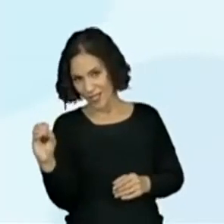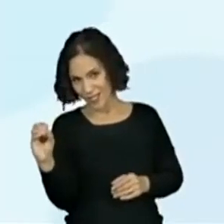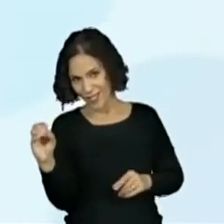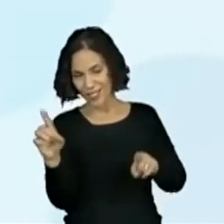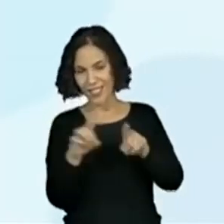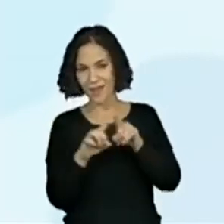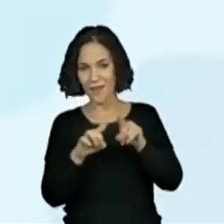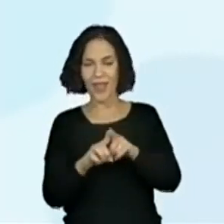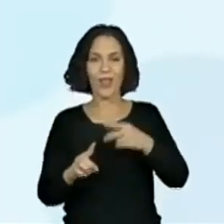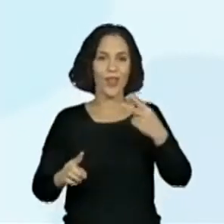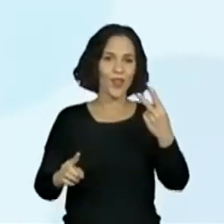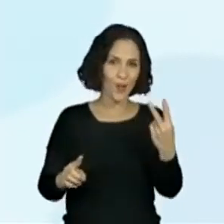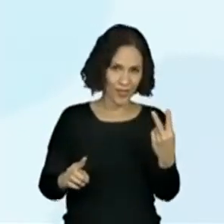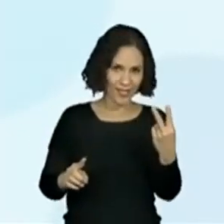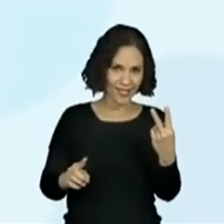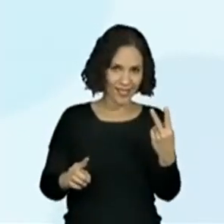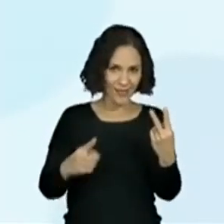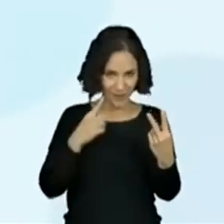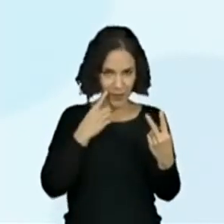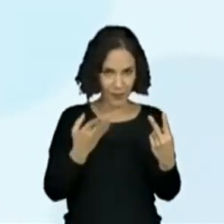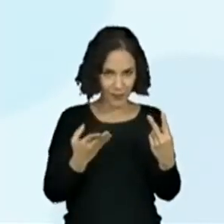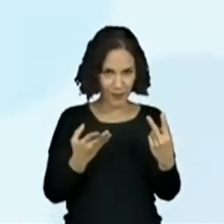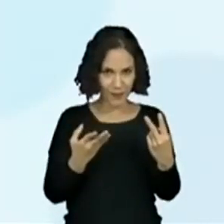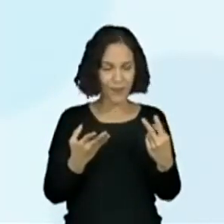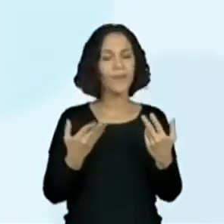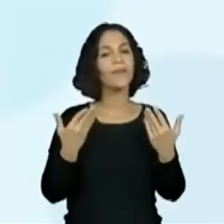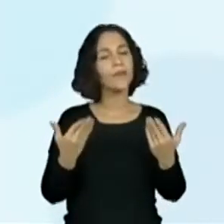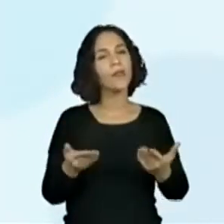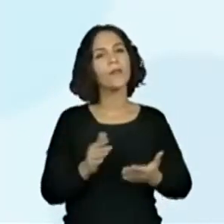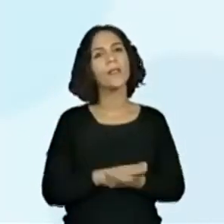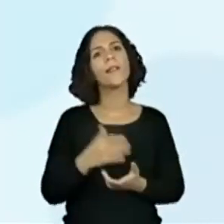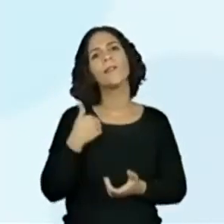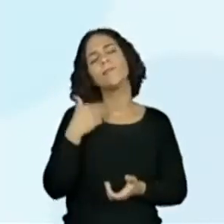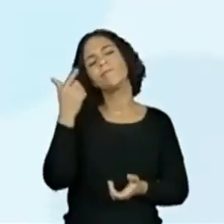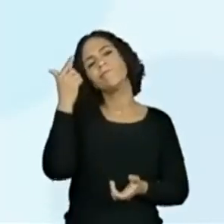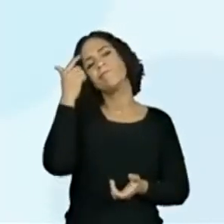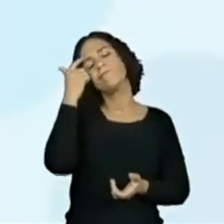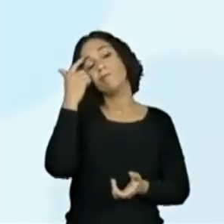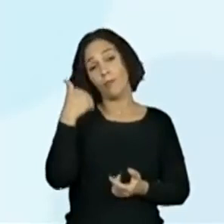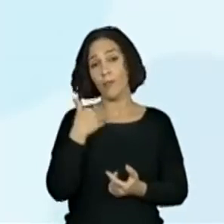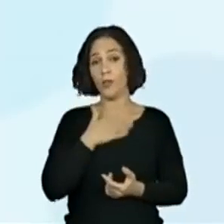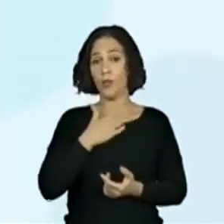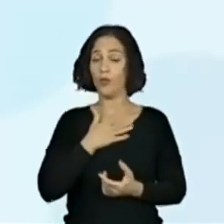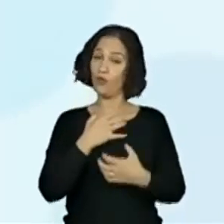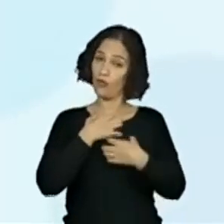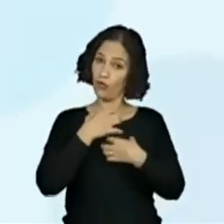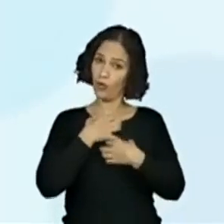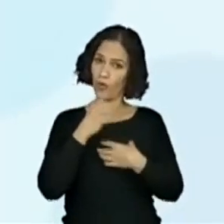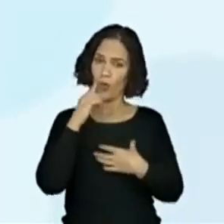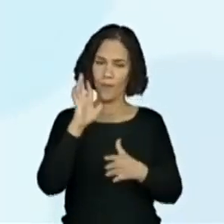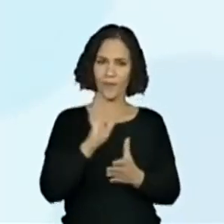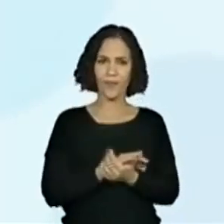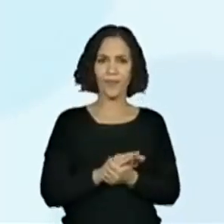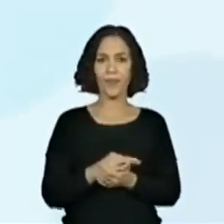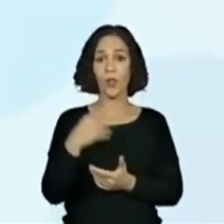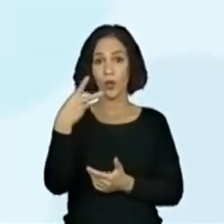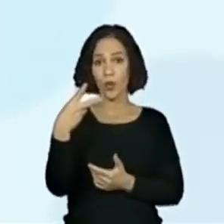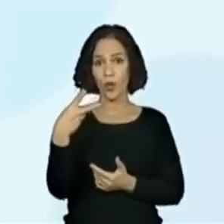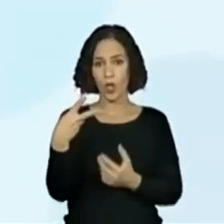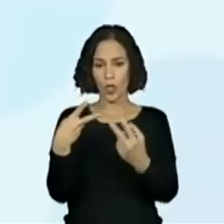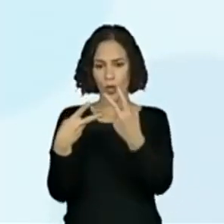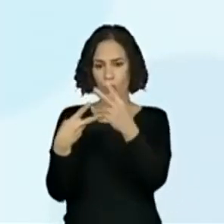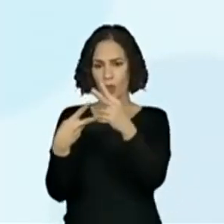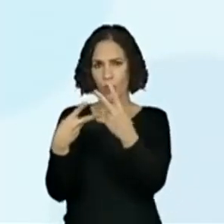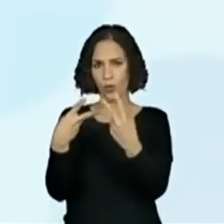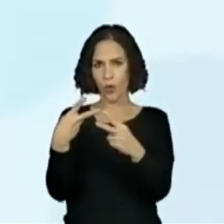de 2. Eu faria, tentaria resolver assim. 2 notas de 2, eu sei que dá 4